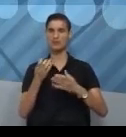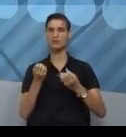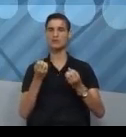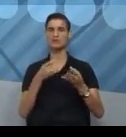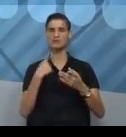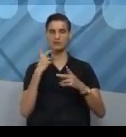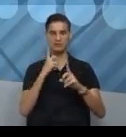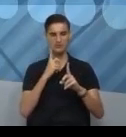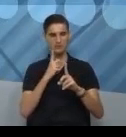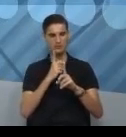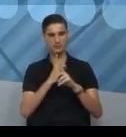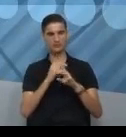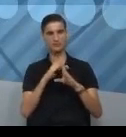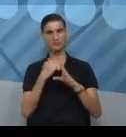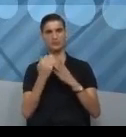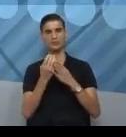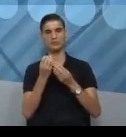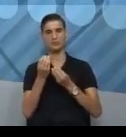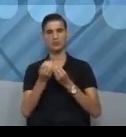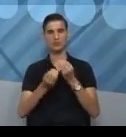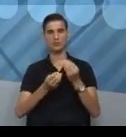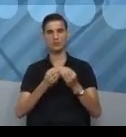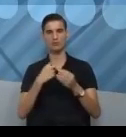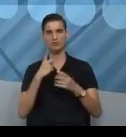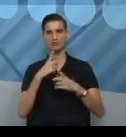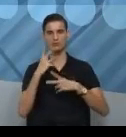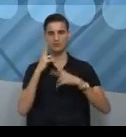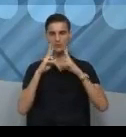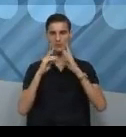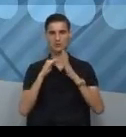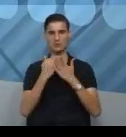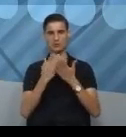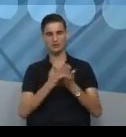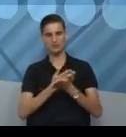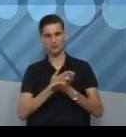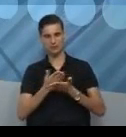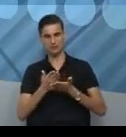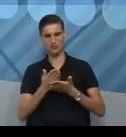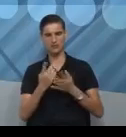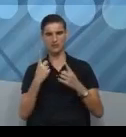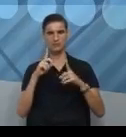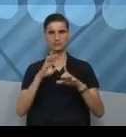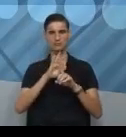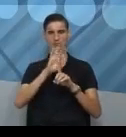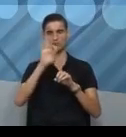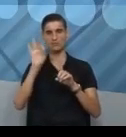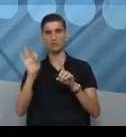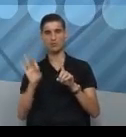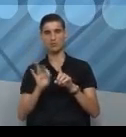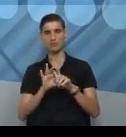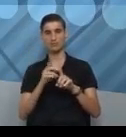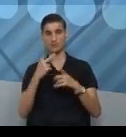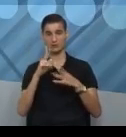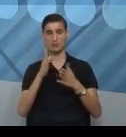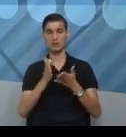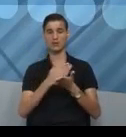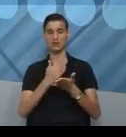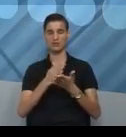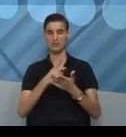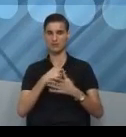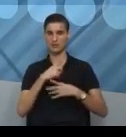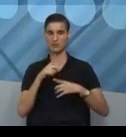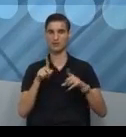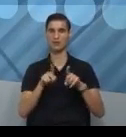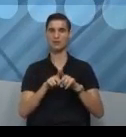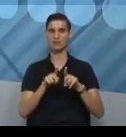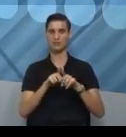trazer para que a gente possa identificar como identificar as condições iniciais, as condições de contorno. Lá no seu livro a gente também tem